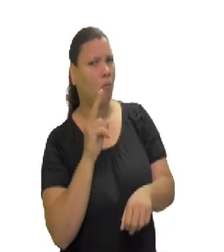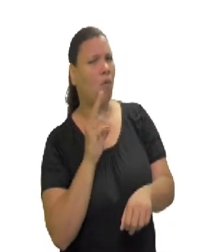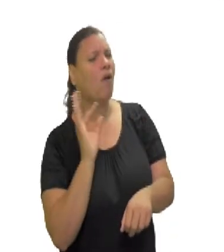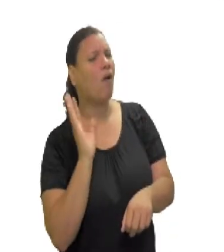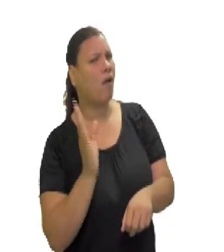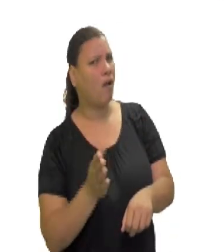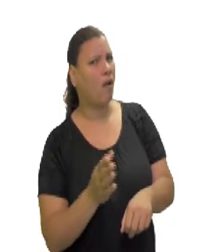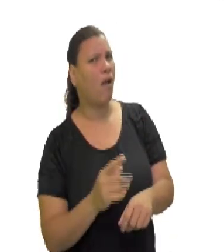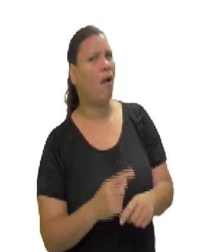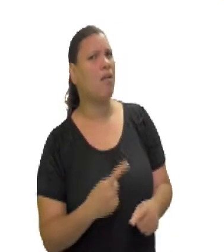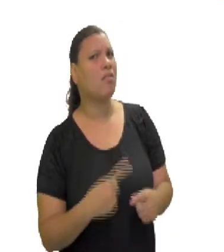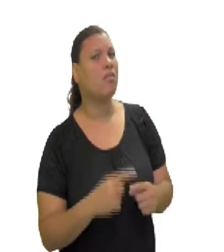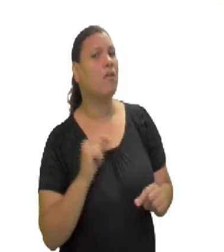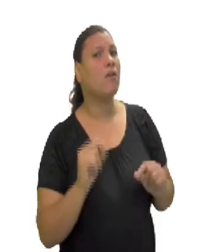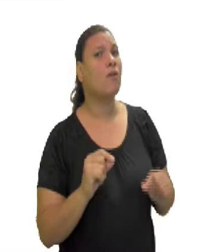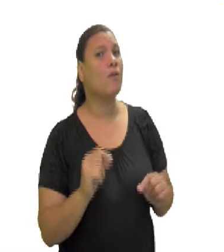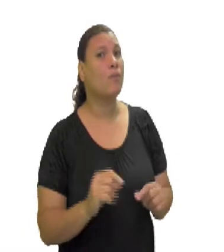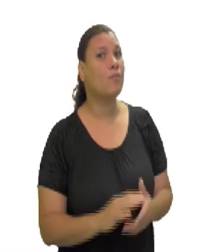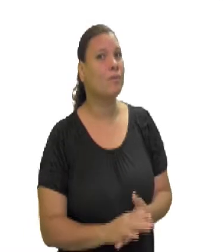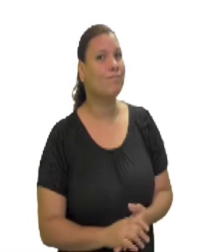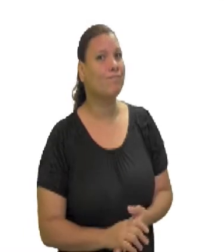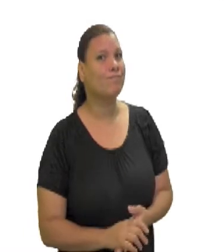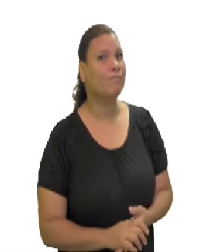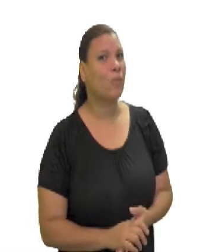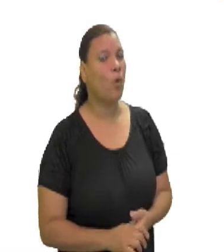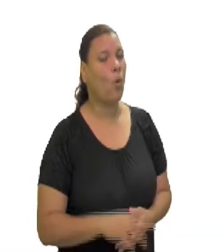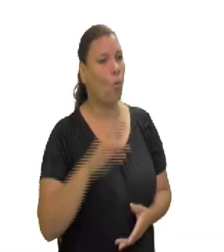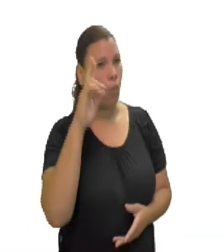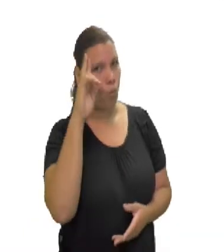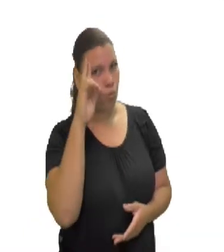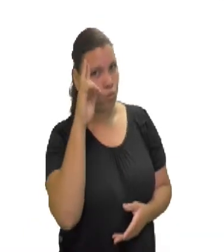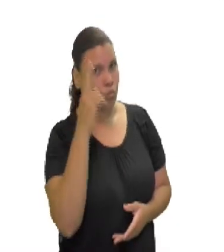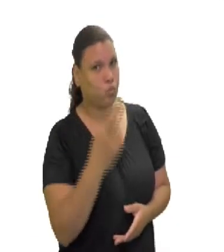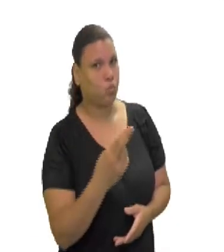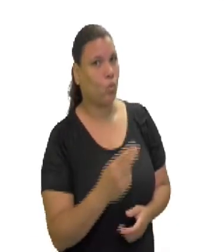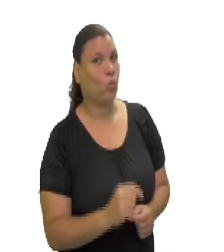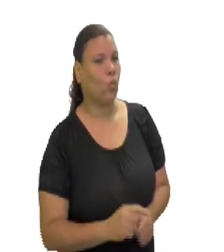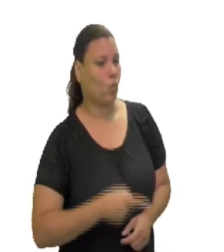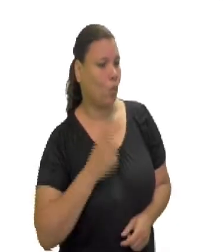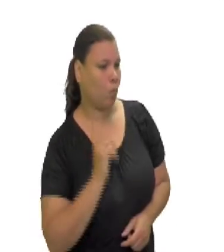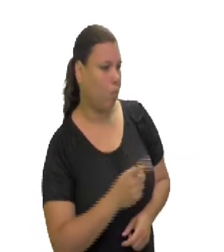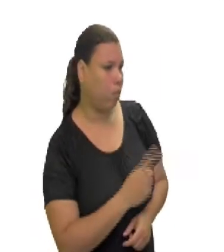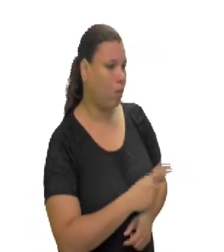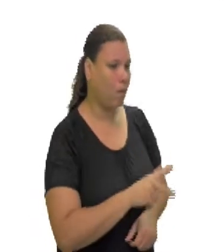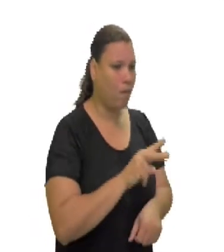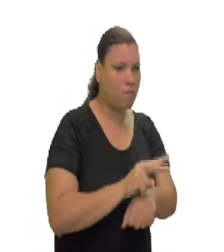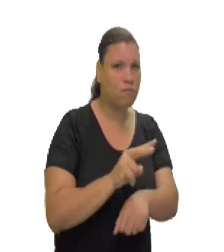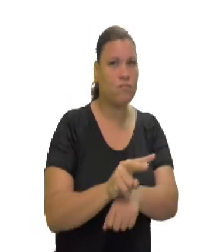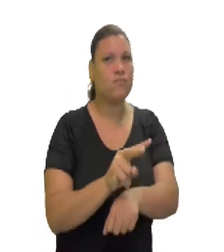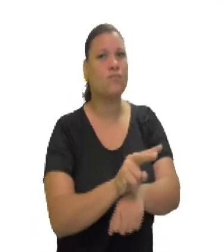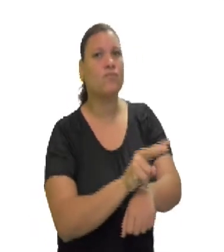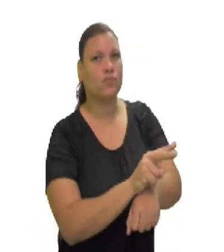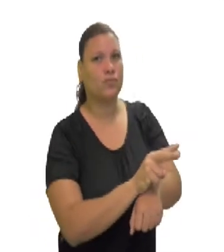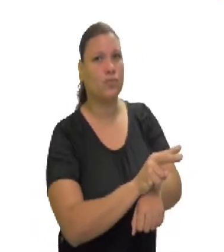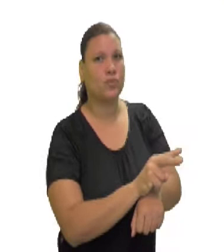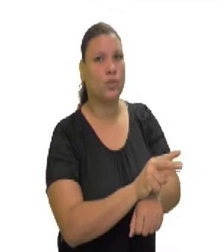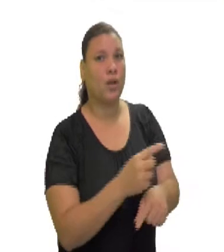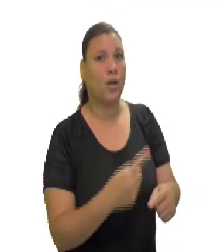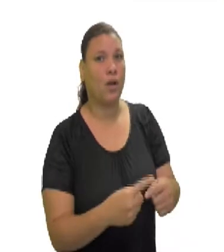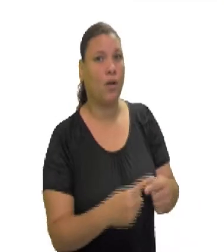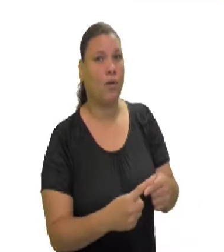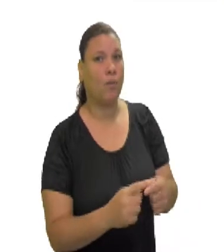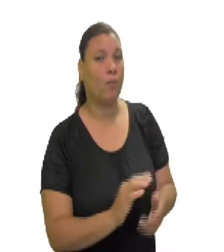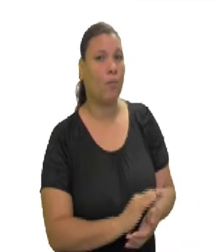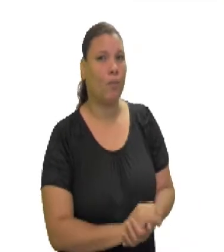de engenho? Então, nessa época, tinha-se uma pessoa que, olha só, cultivava o algodão,